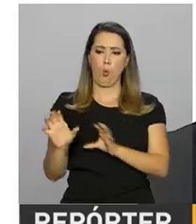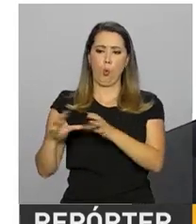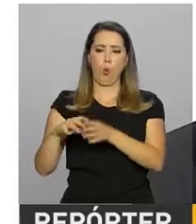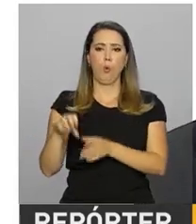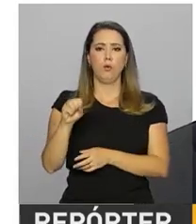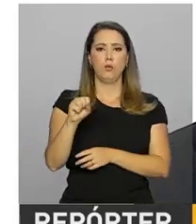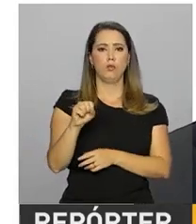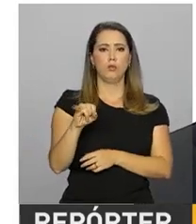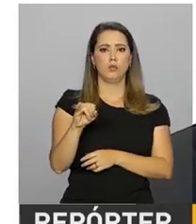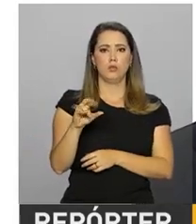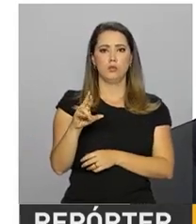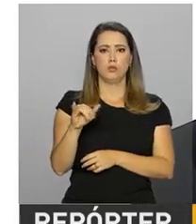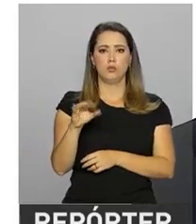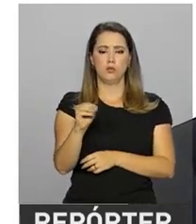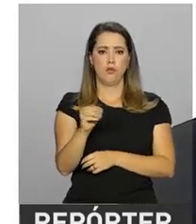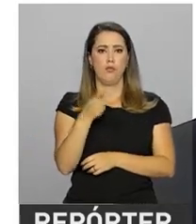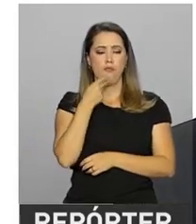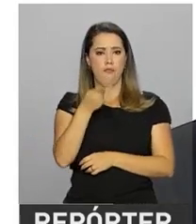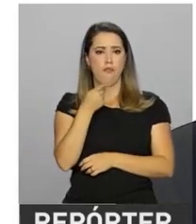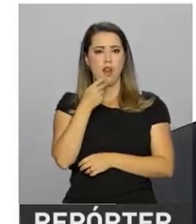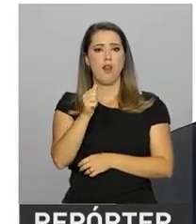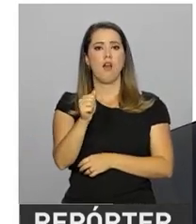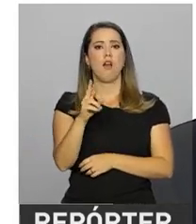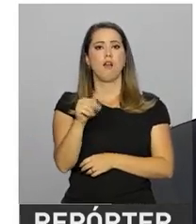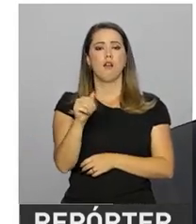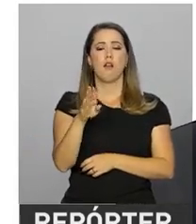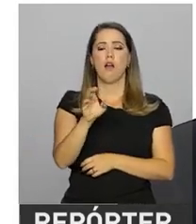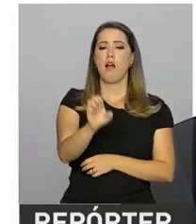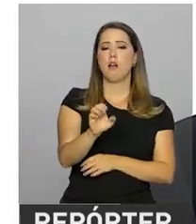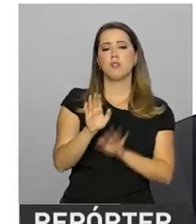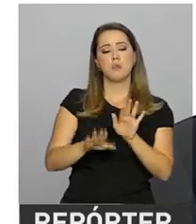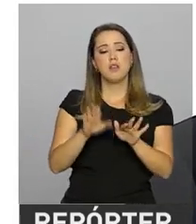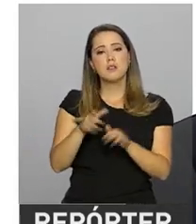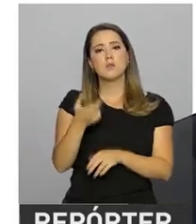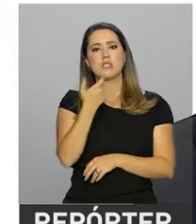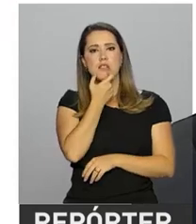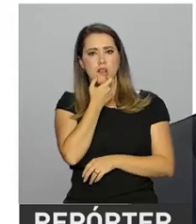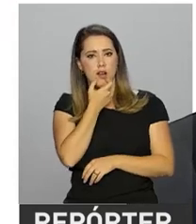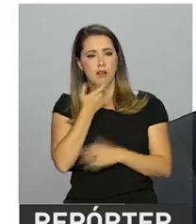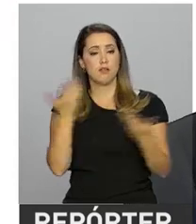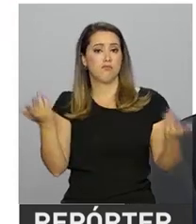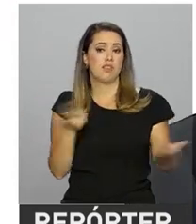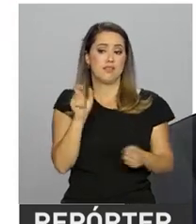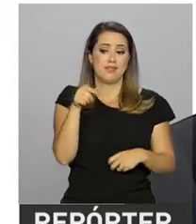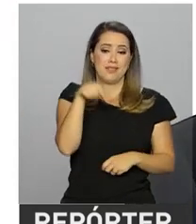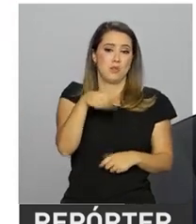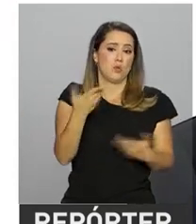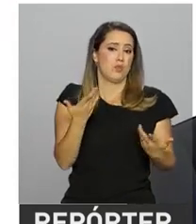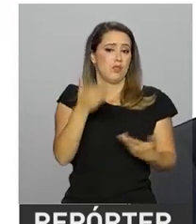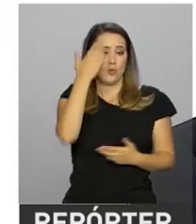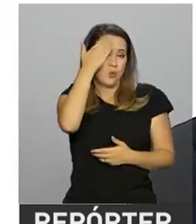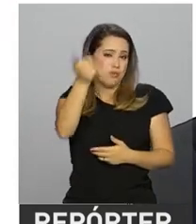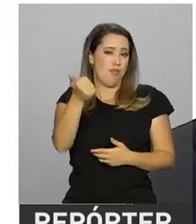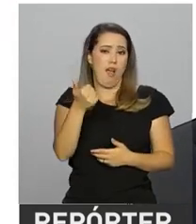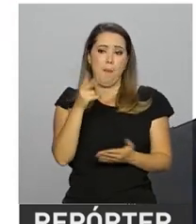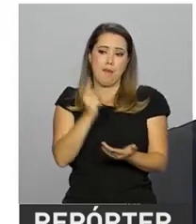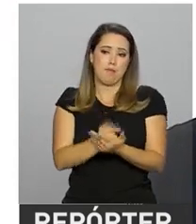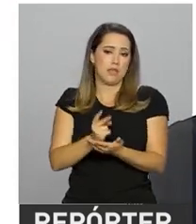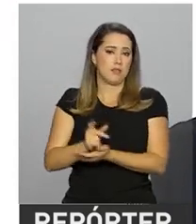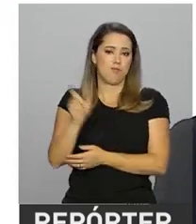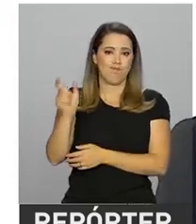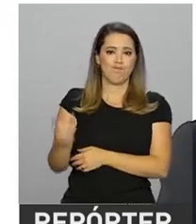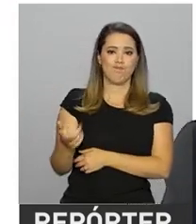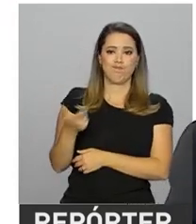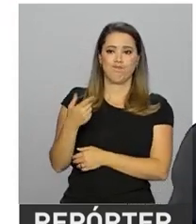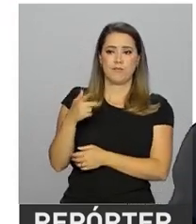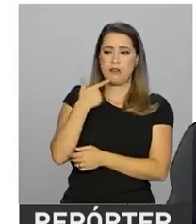aqui chegam eles falam árabe às vezes inglês nem sempre nossos servidores aqui falam o mesmo idioma dos solicitantes de